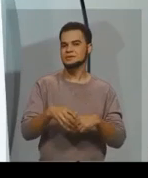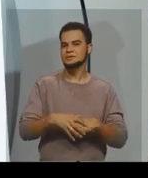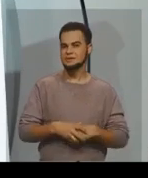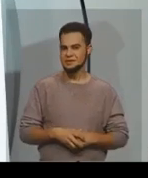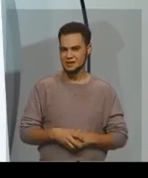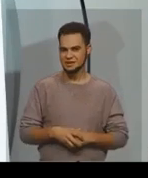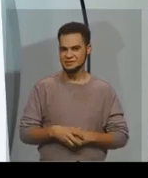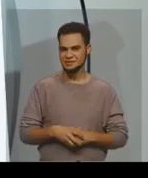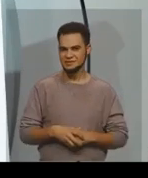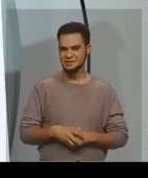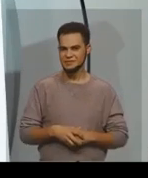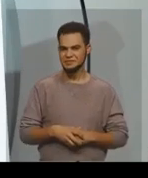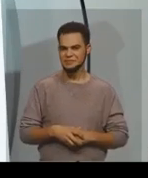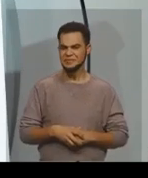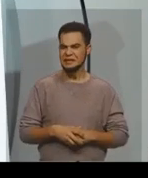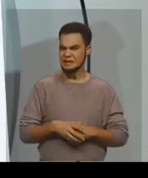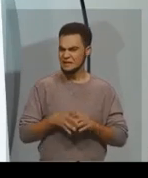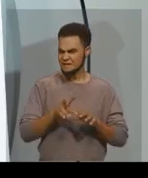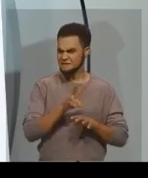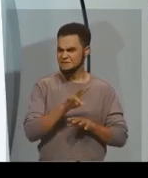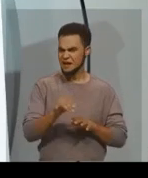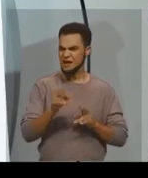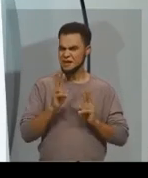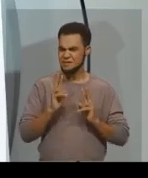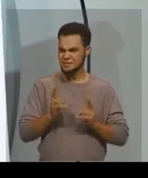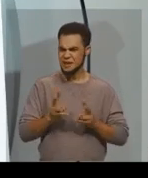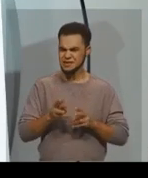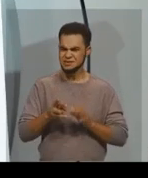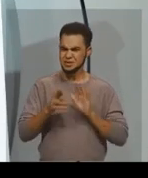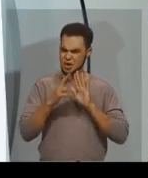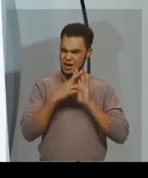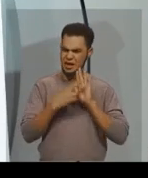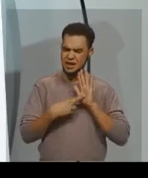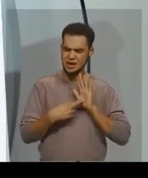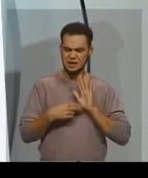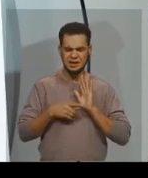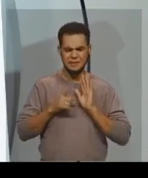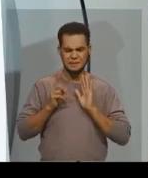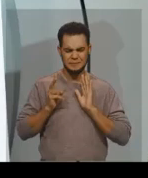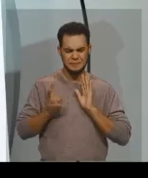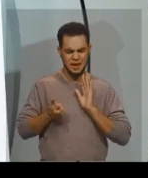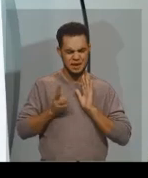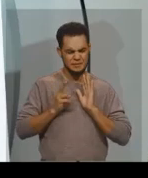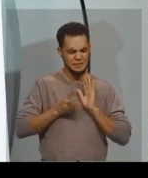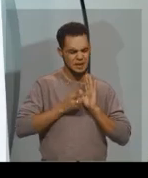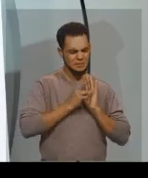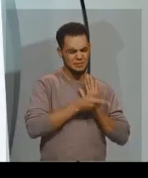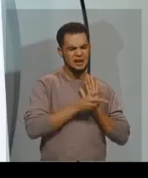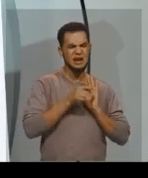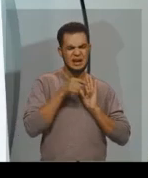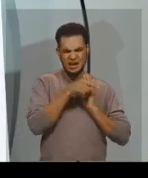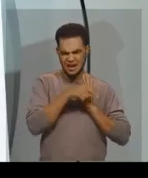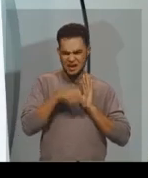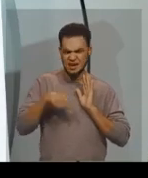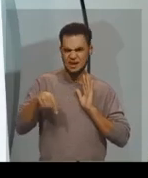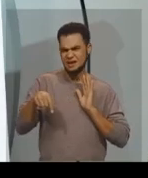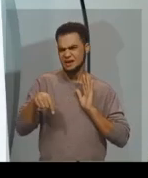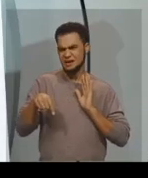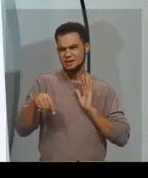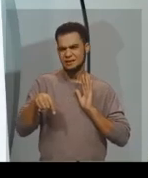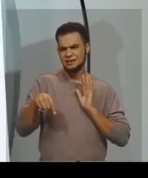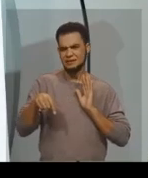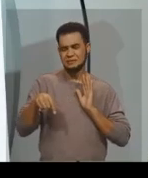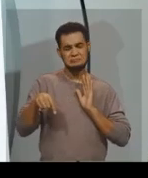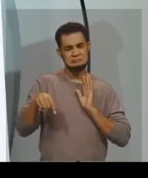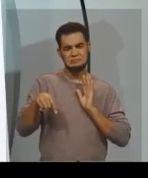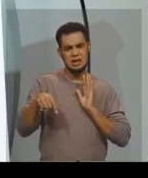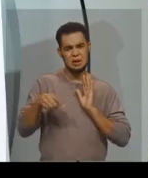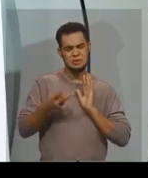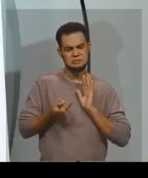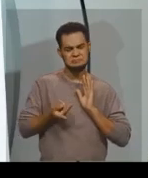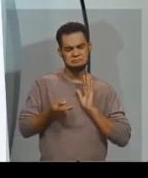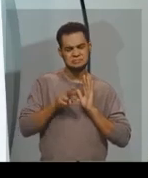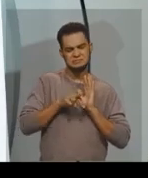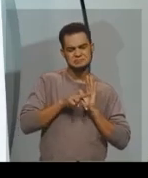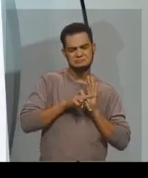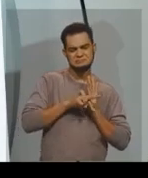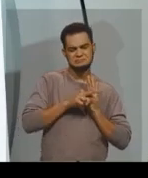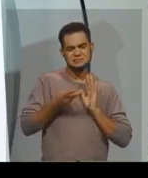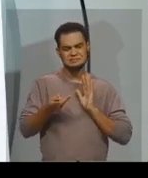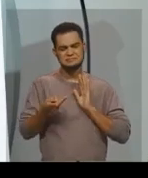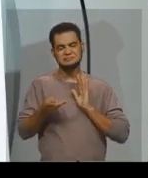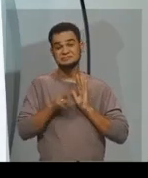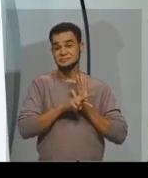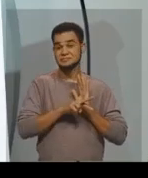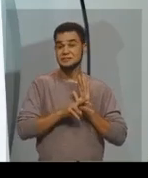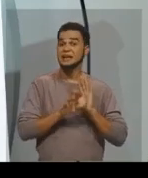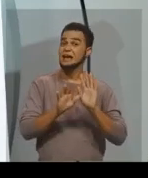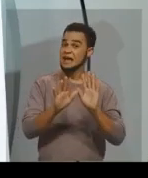pode alternar essa forma de sentar à mesa, tá bom? Ah, não, esse lugar, eu sei que lá na nossa casa a gente tem isso, né? Ah,